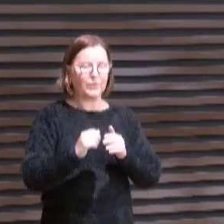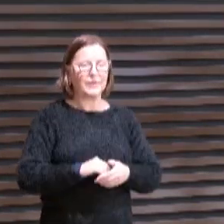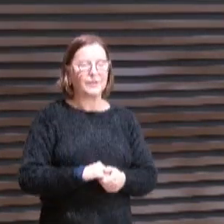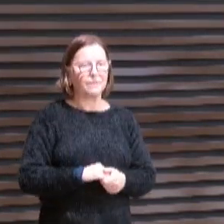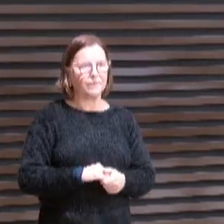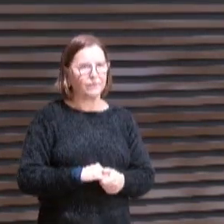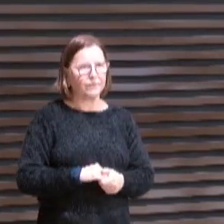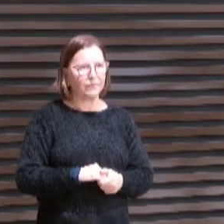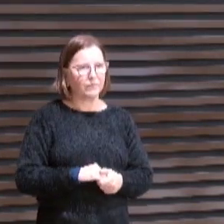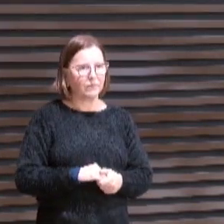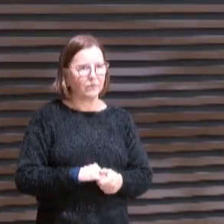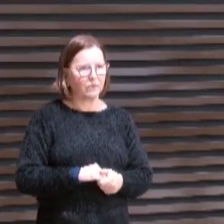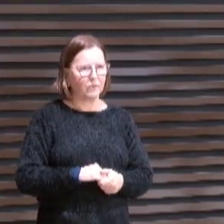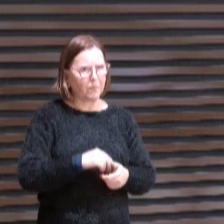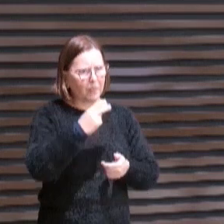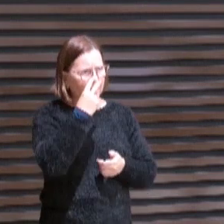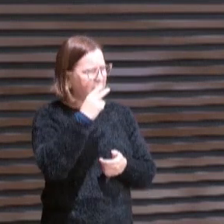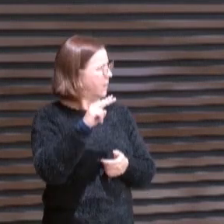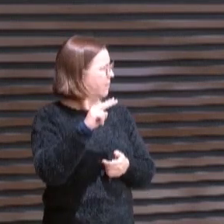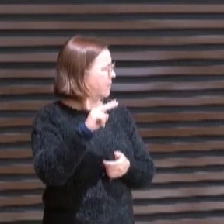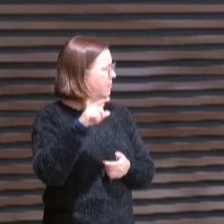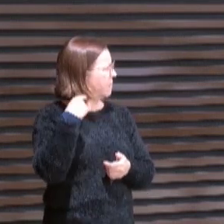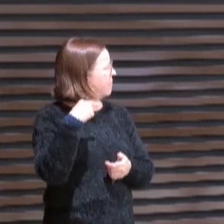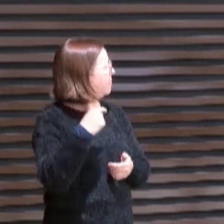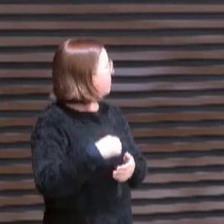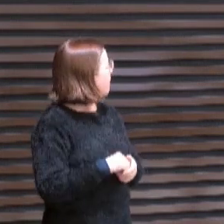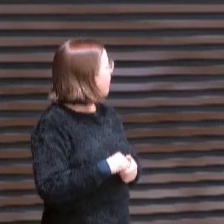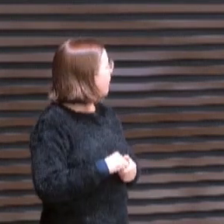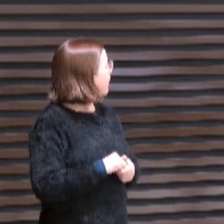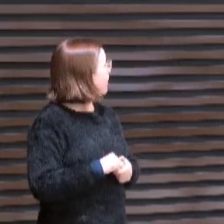Você viu aquele absurdo ali?